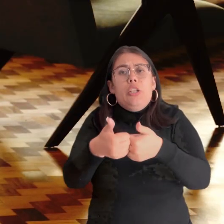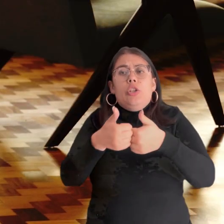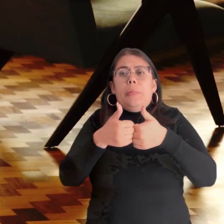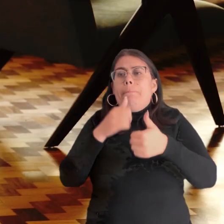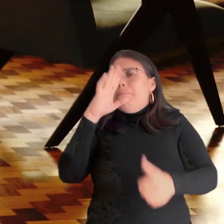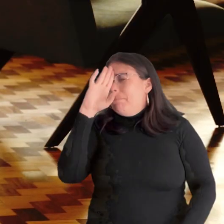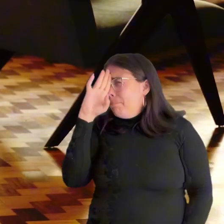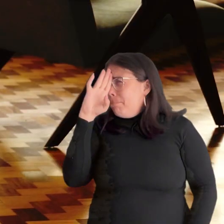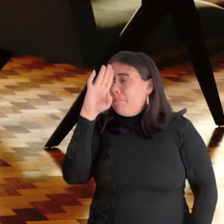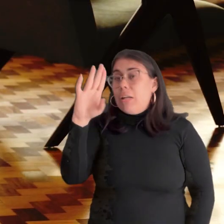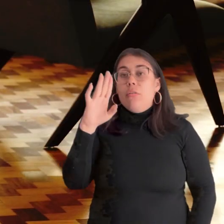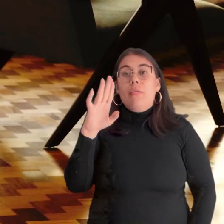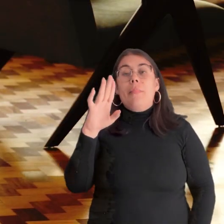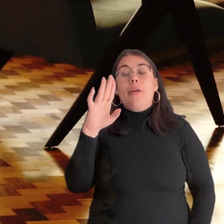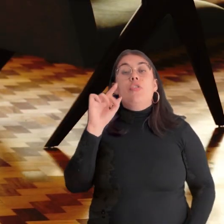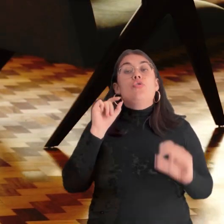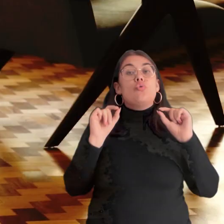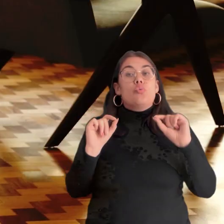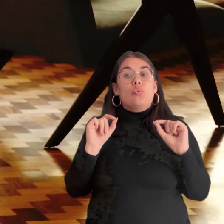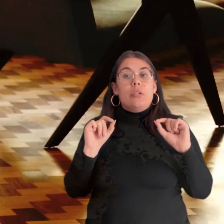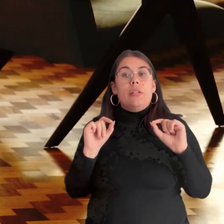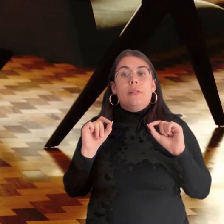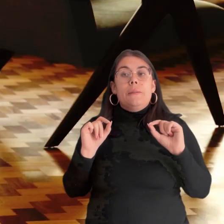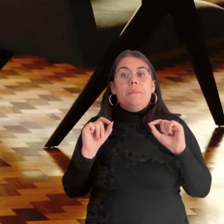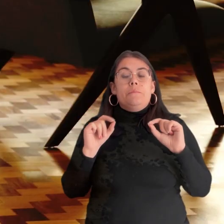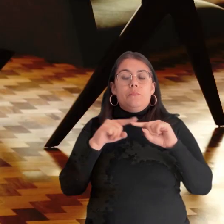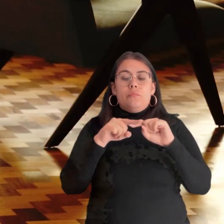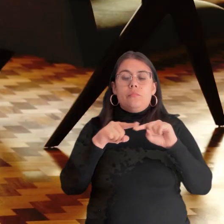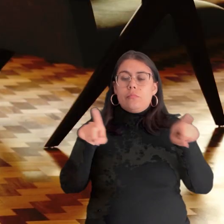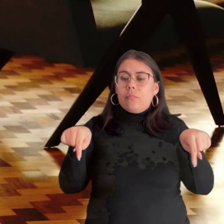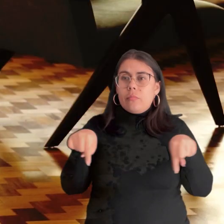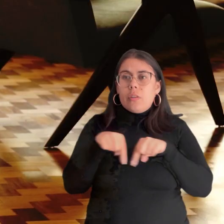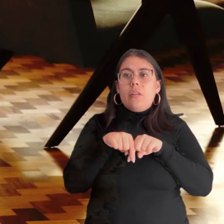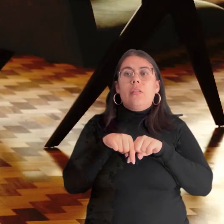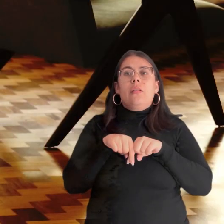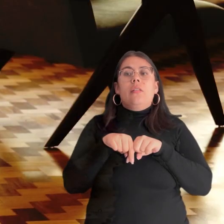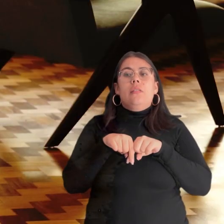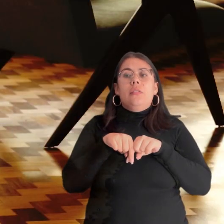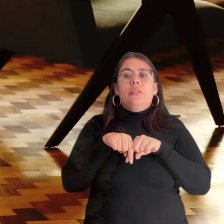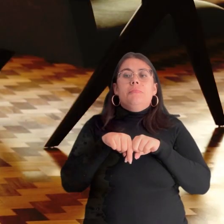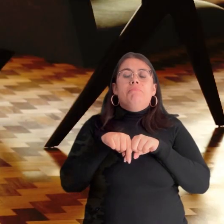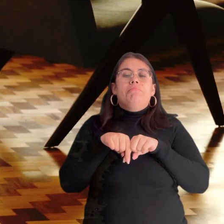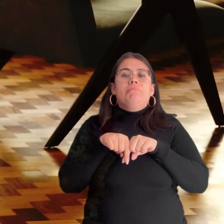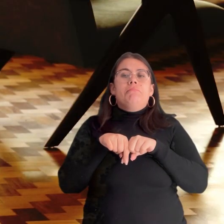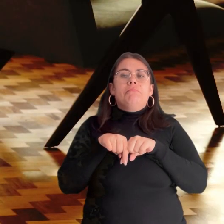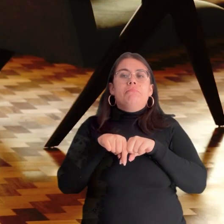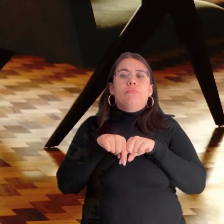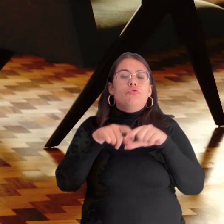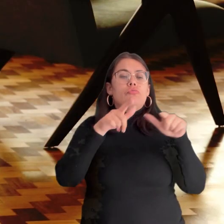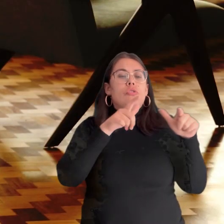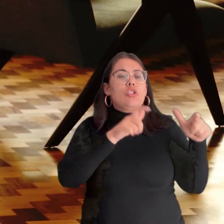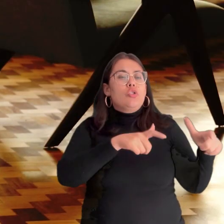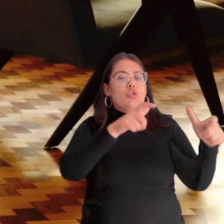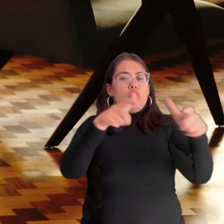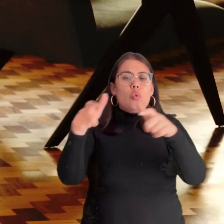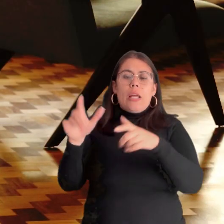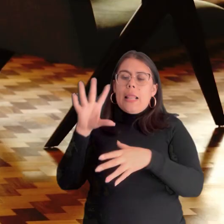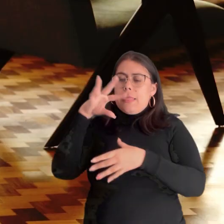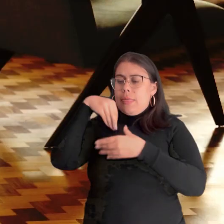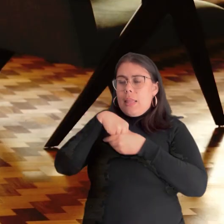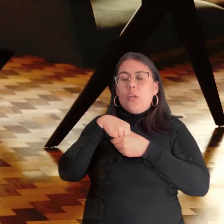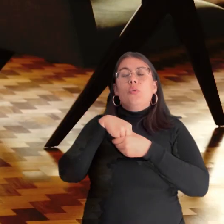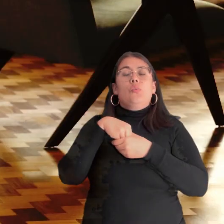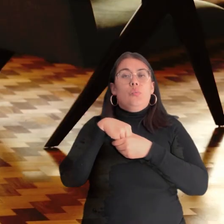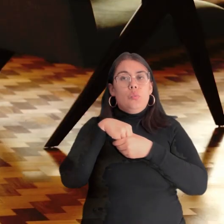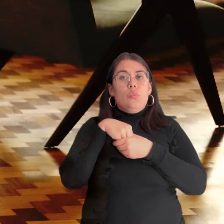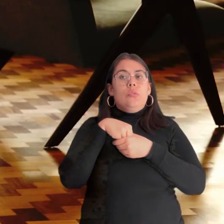desses pátios, né, da pérgola, das pérgolas desses pátios internos, que era um trabalho minucioso, que ia desde